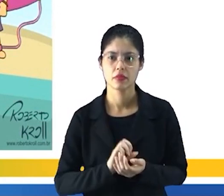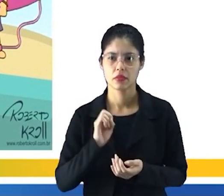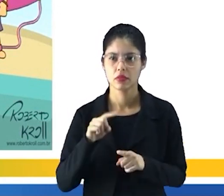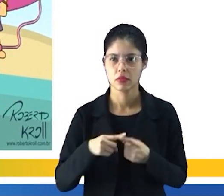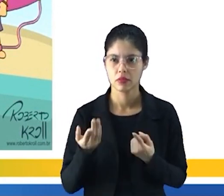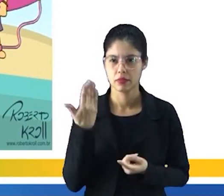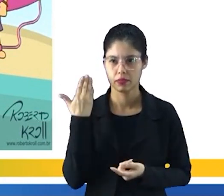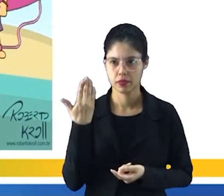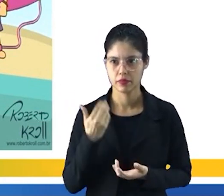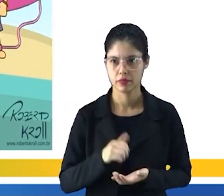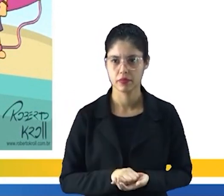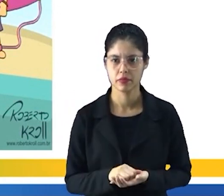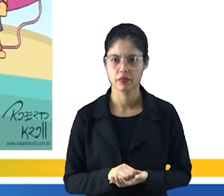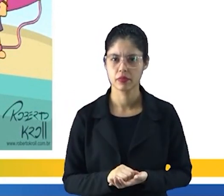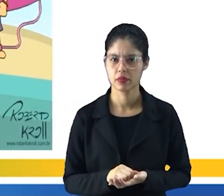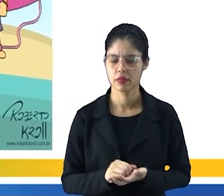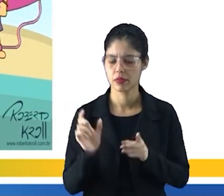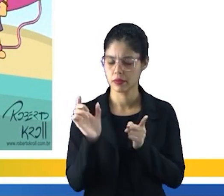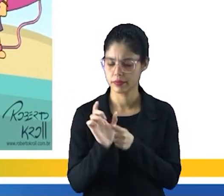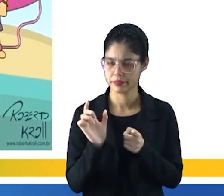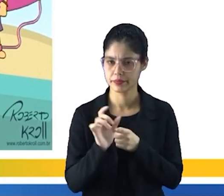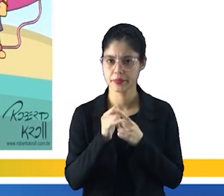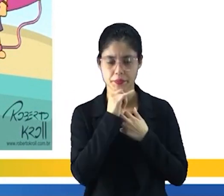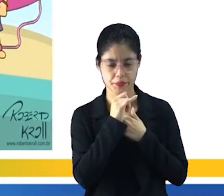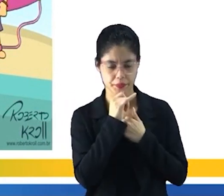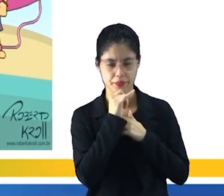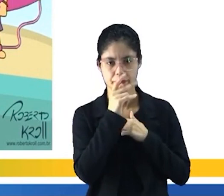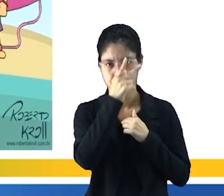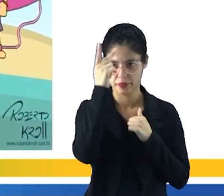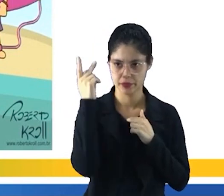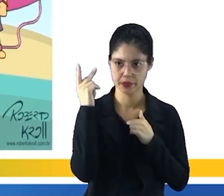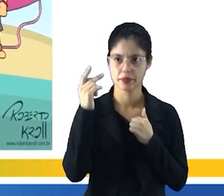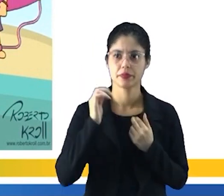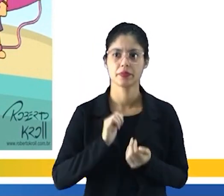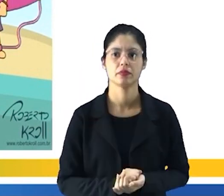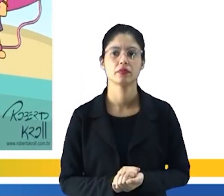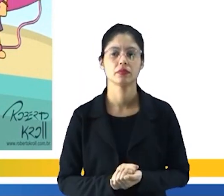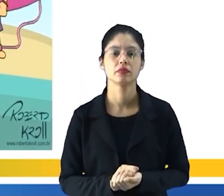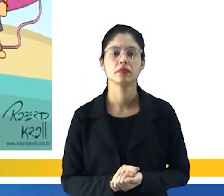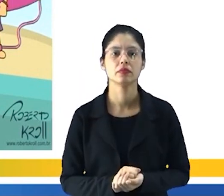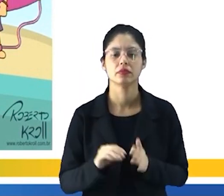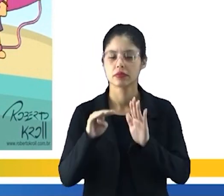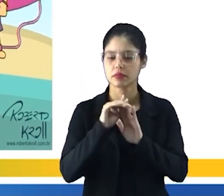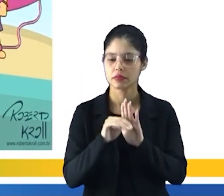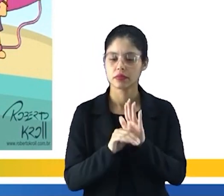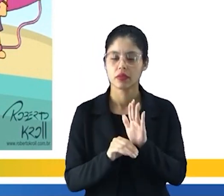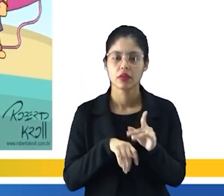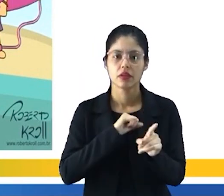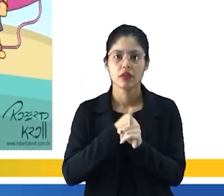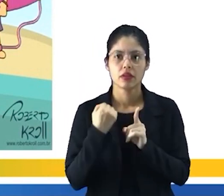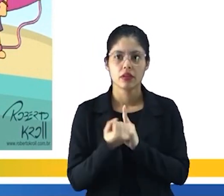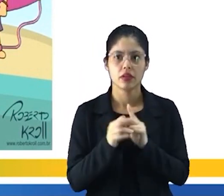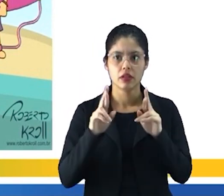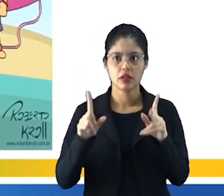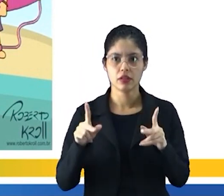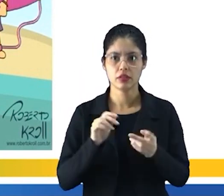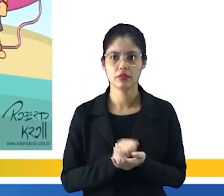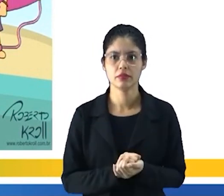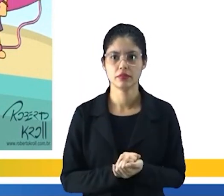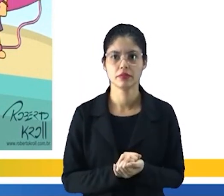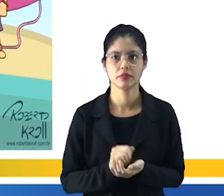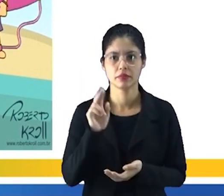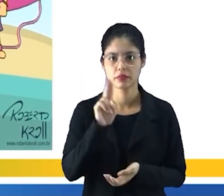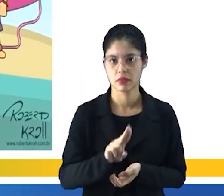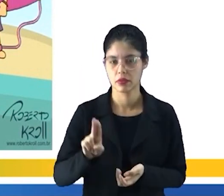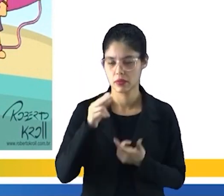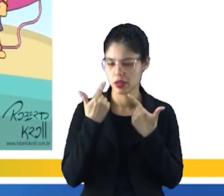ou mais tardiamente. Então são exemplos de pessoas, né, de classe social aí diferente que